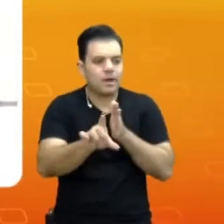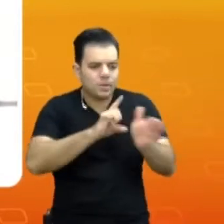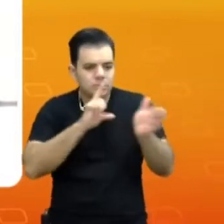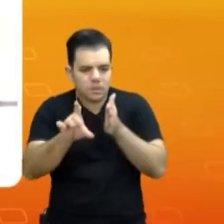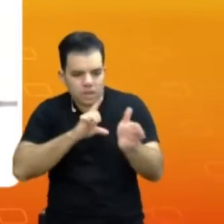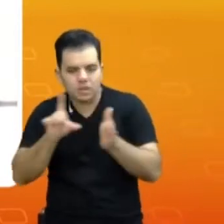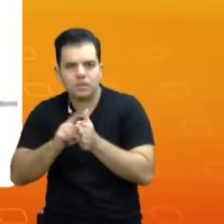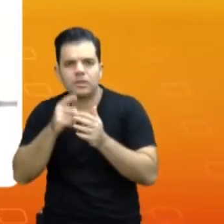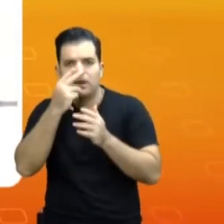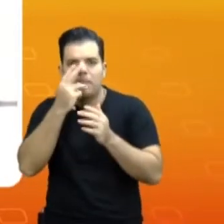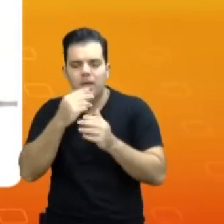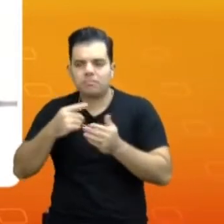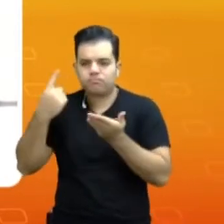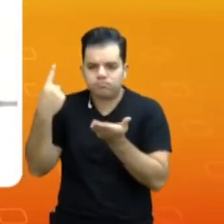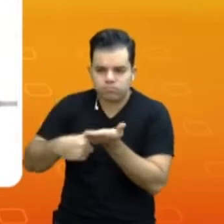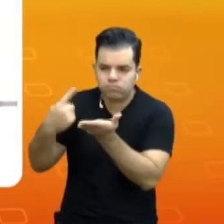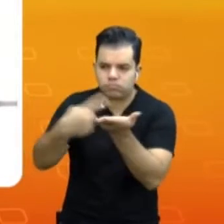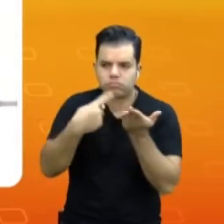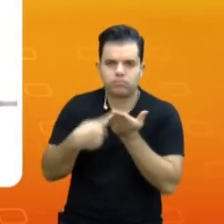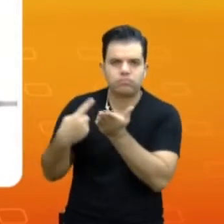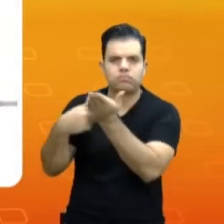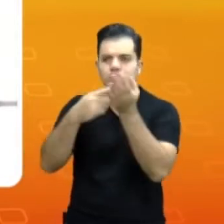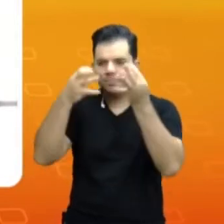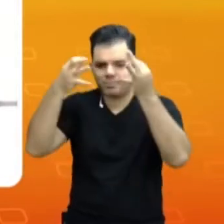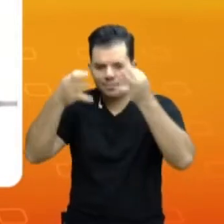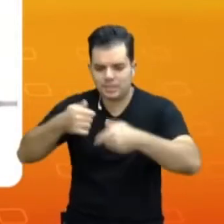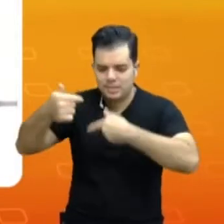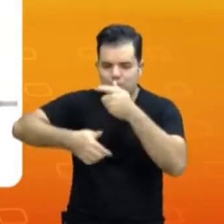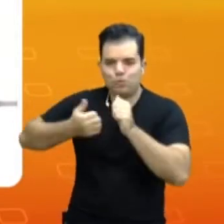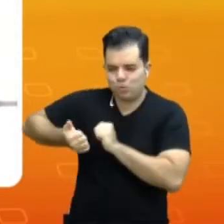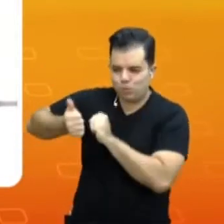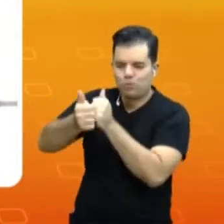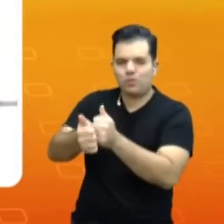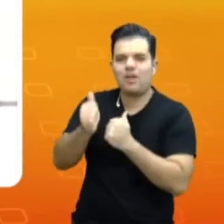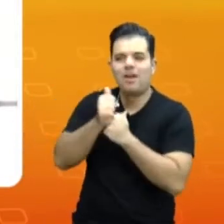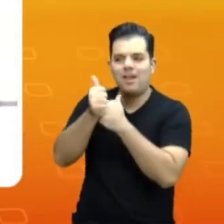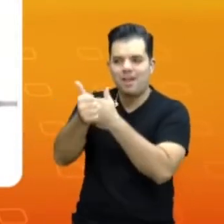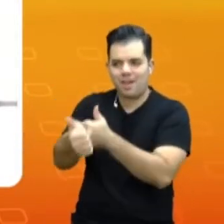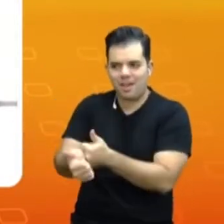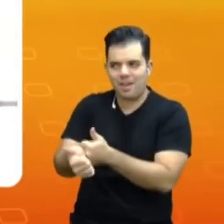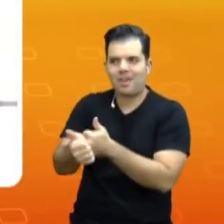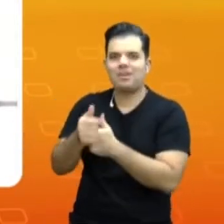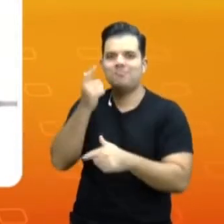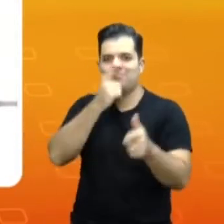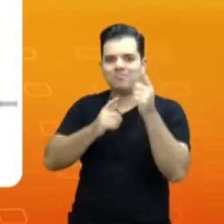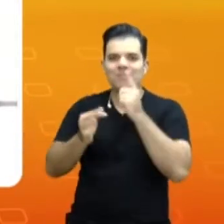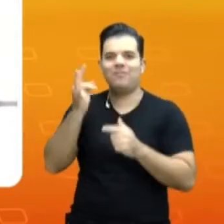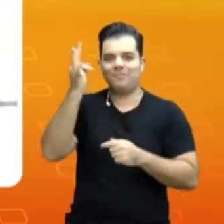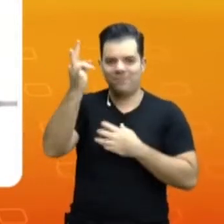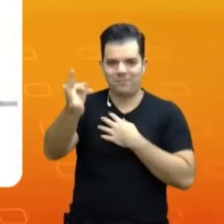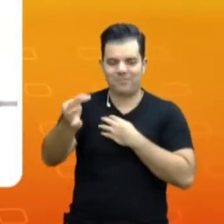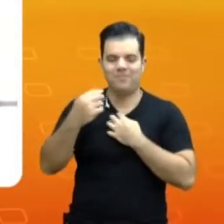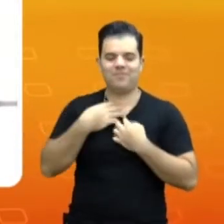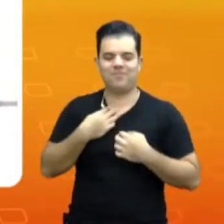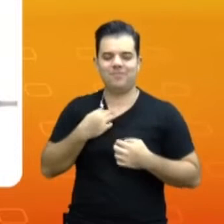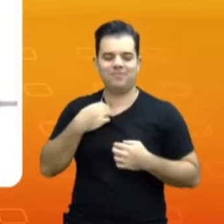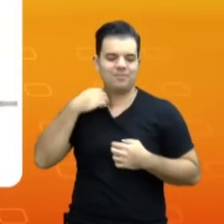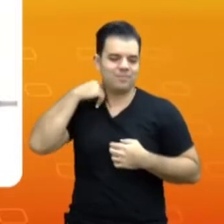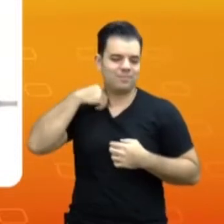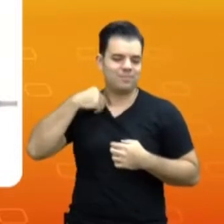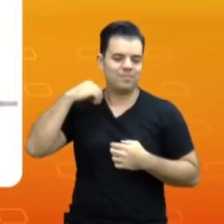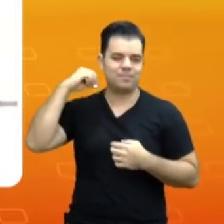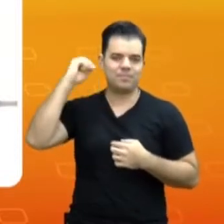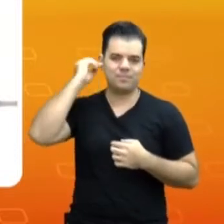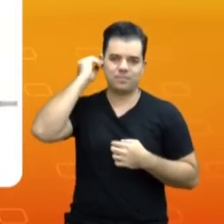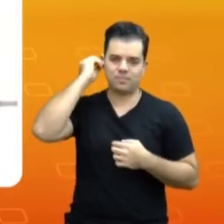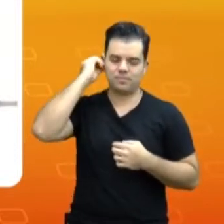ficou muito bem casada e foi bem orquestrada. Isso é uma tendência para que a gente replique para os próximos eventos. Essa é